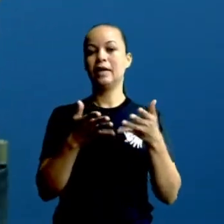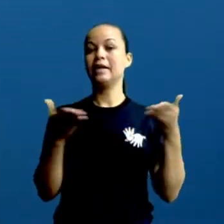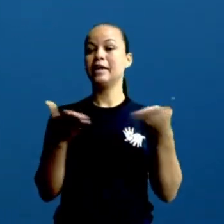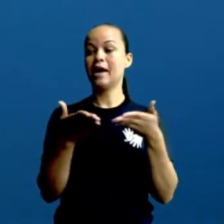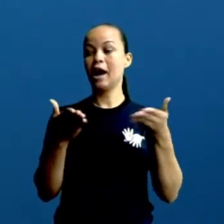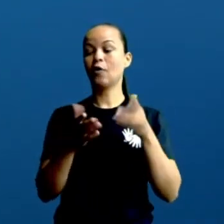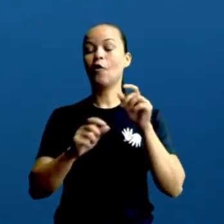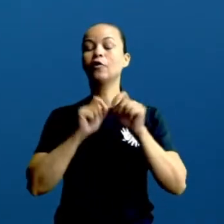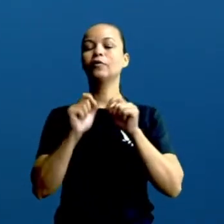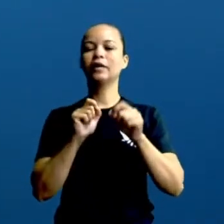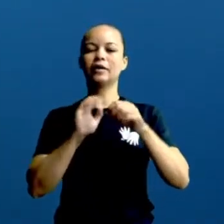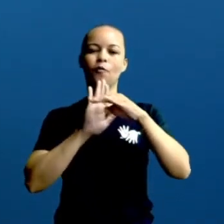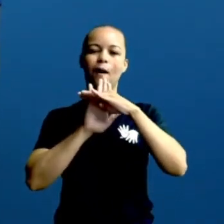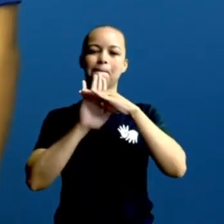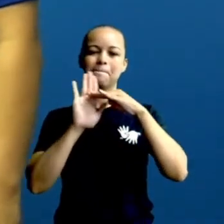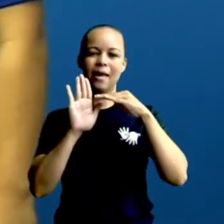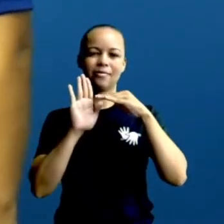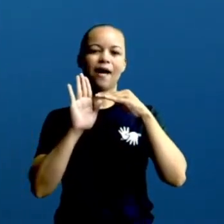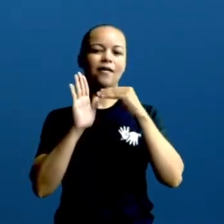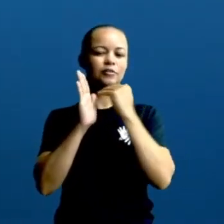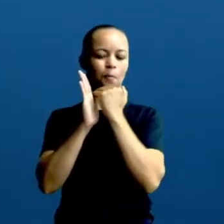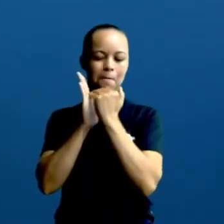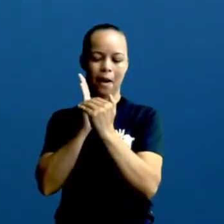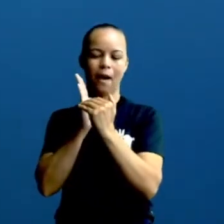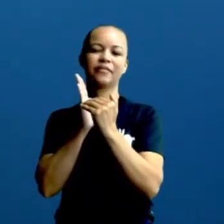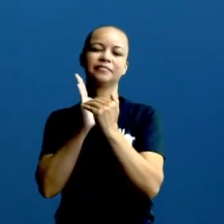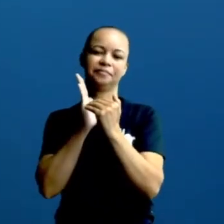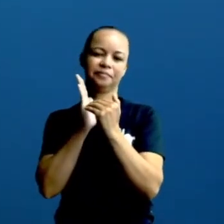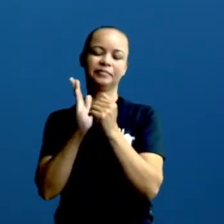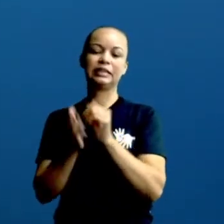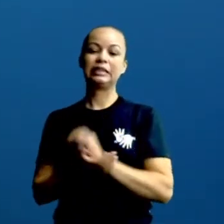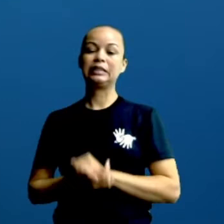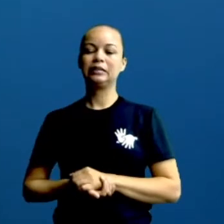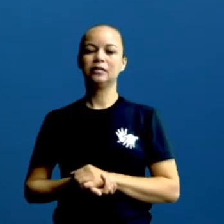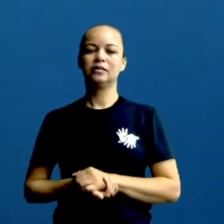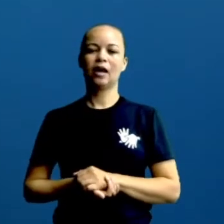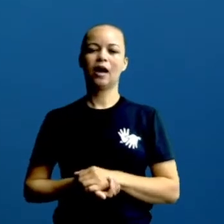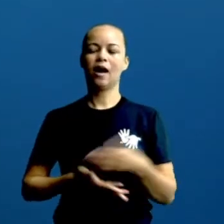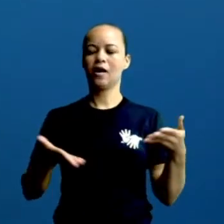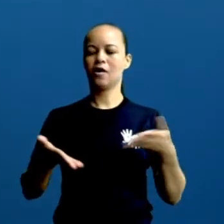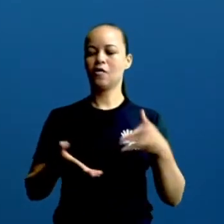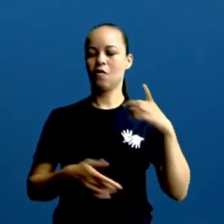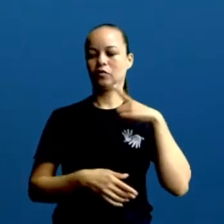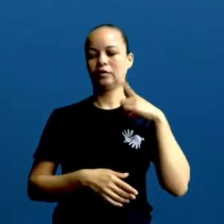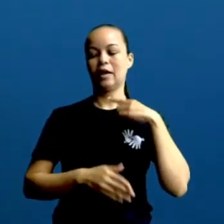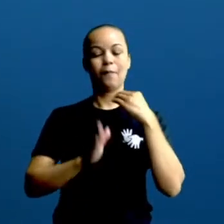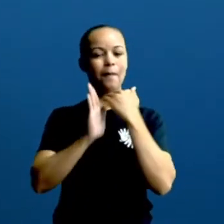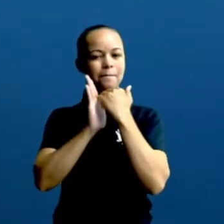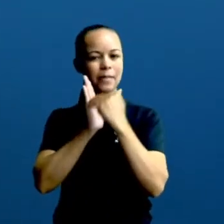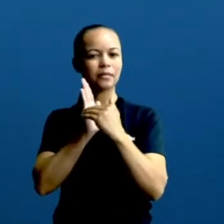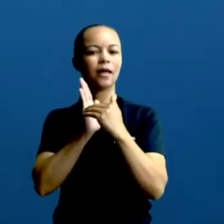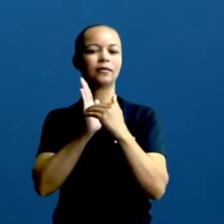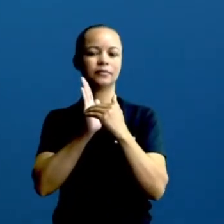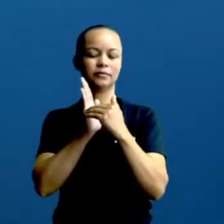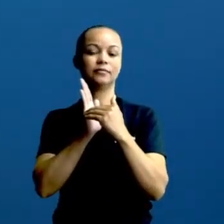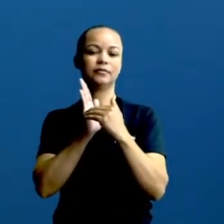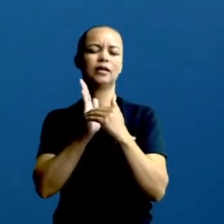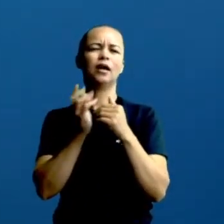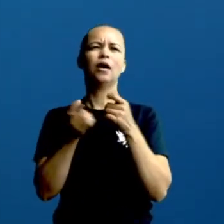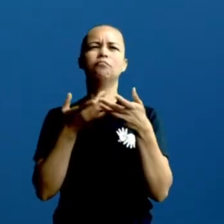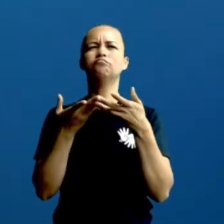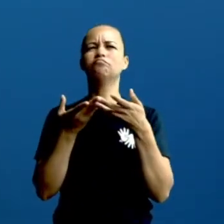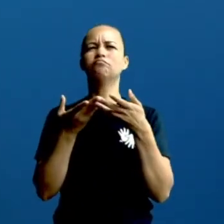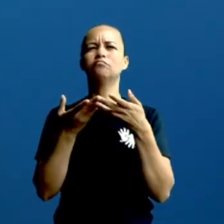a metade tá certo então agora eu tenho a metade ou seja